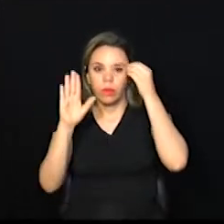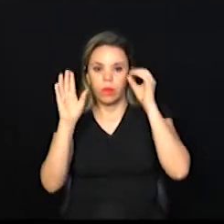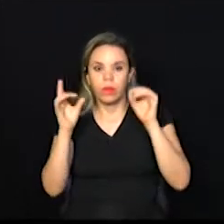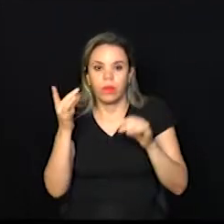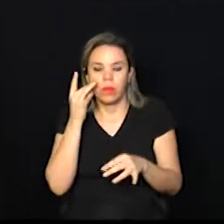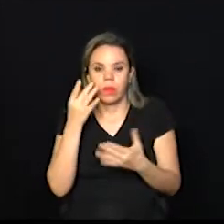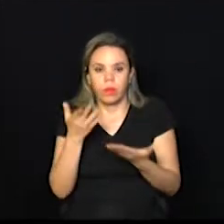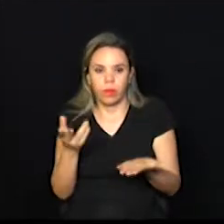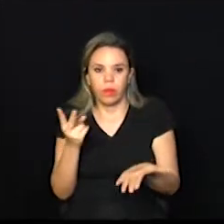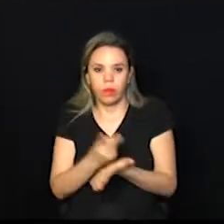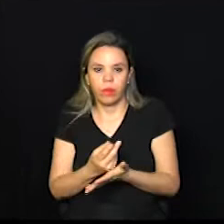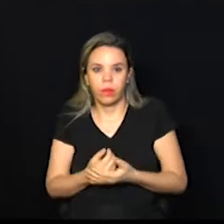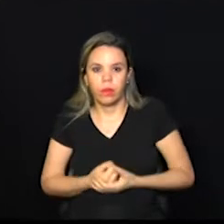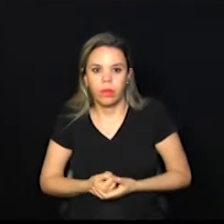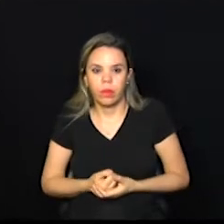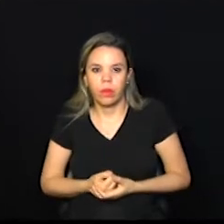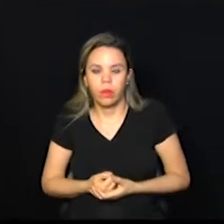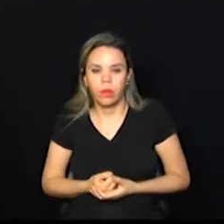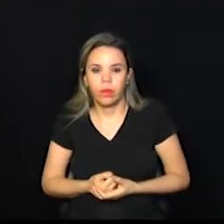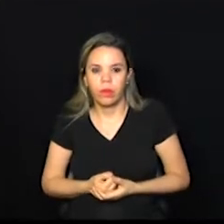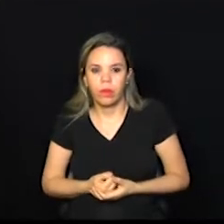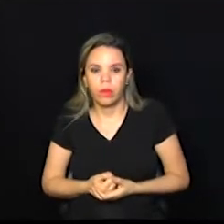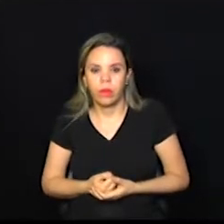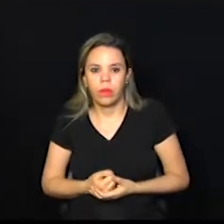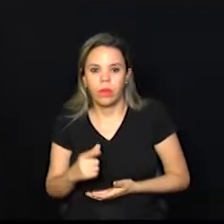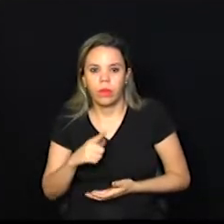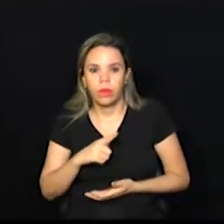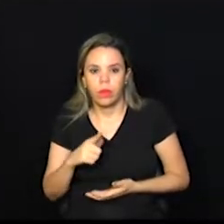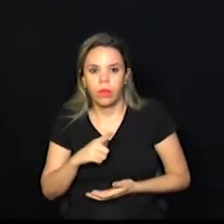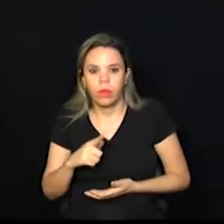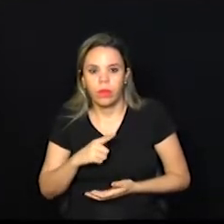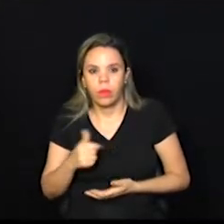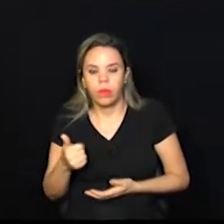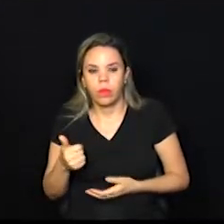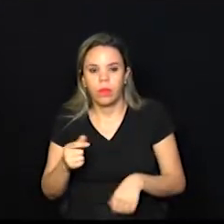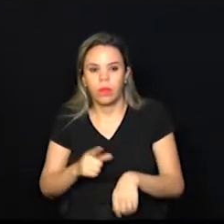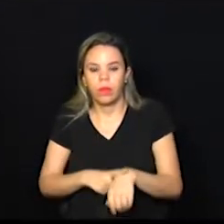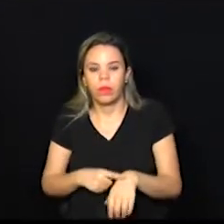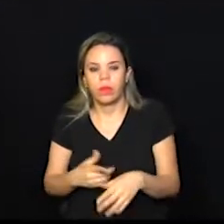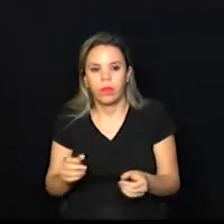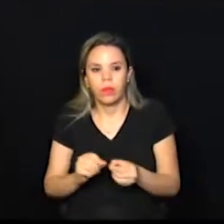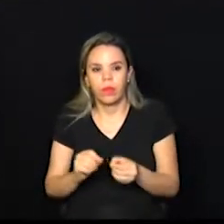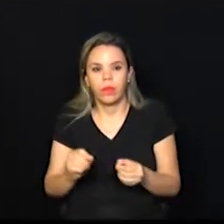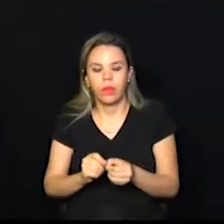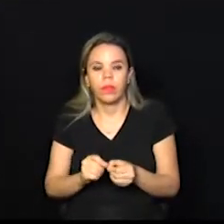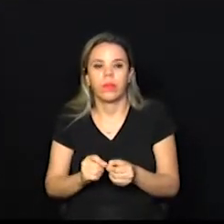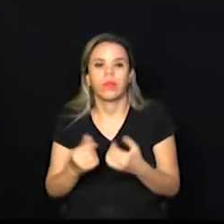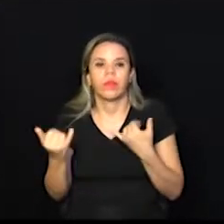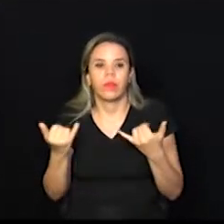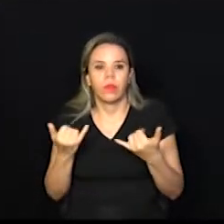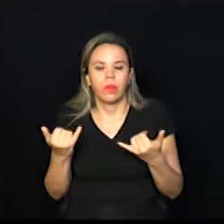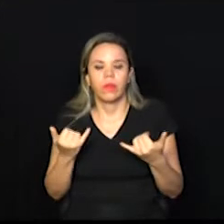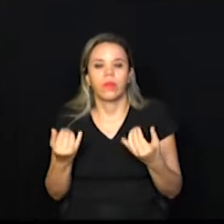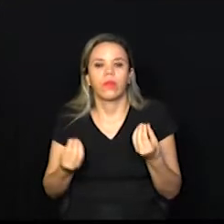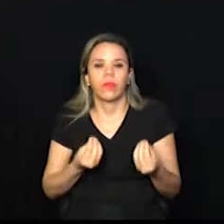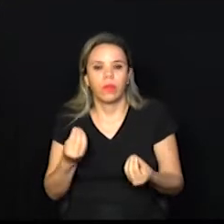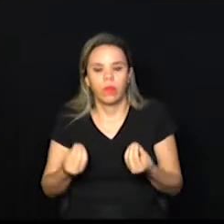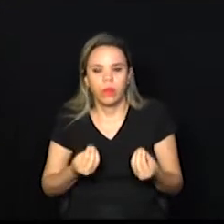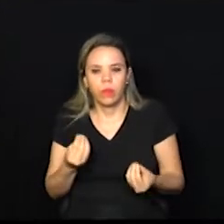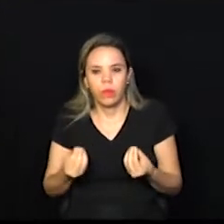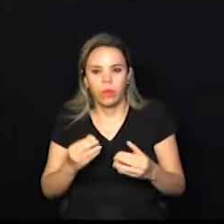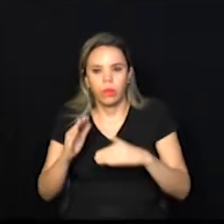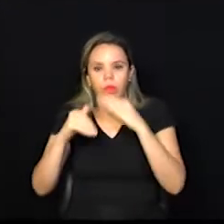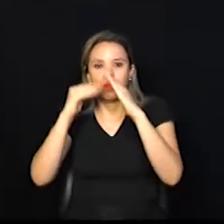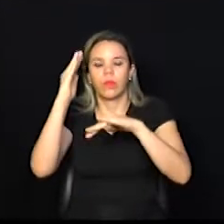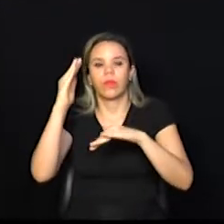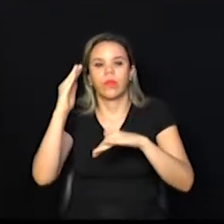pessoal mesmo, né? E aí ele tem, nesse primeiro momento, a gente faz a escuta, estar como, construir